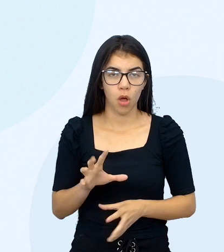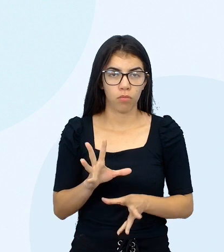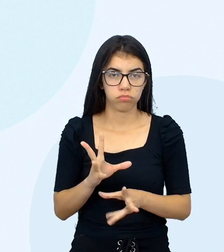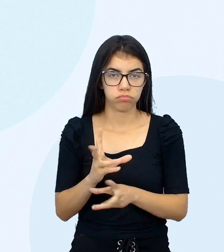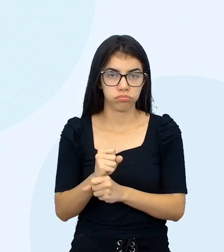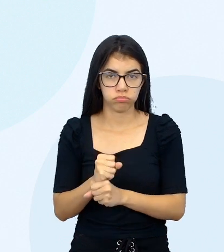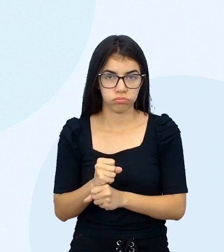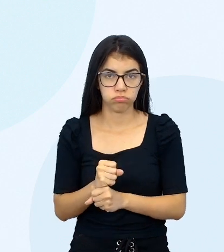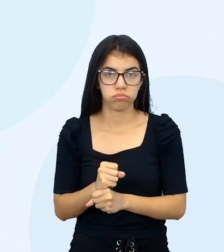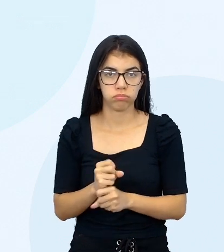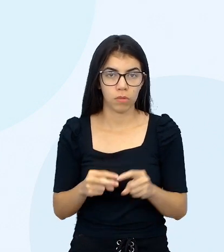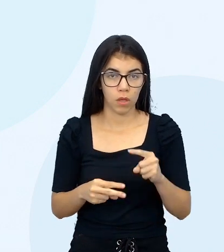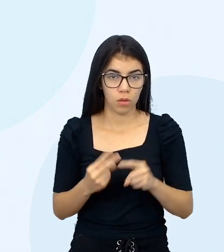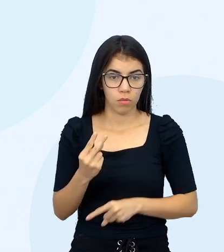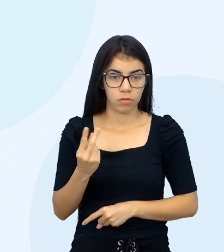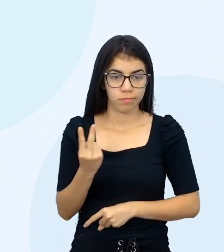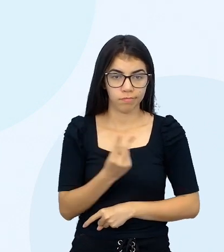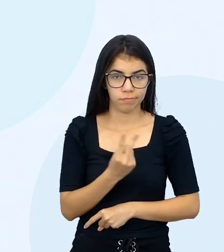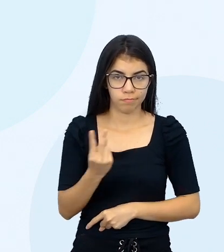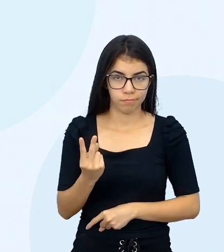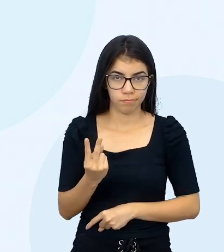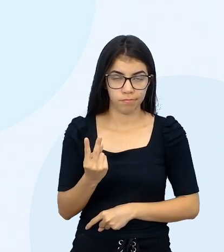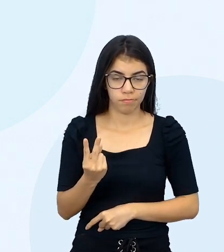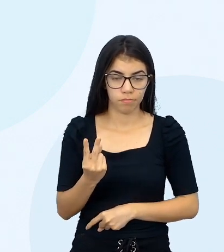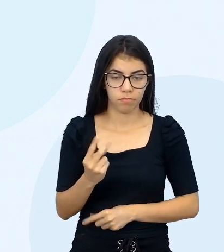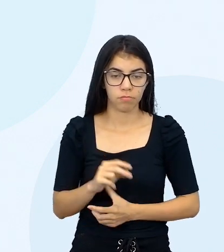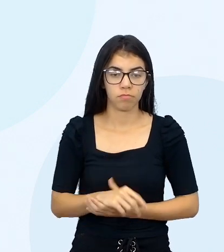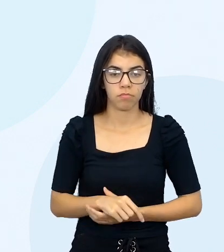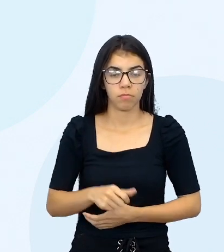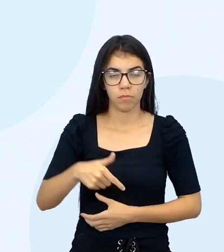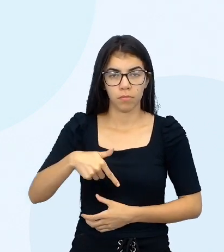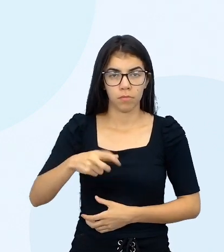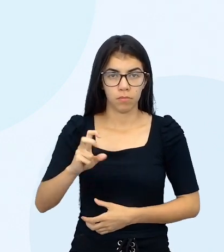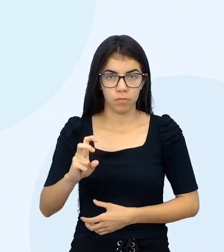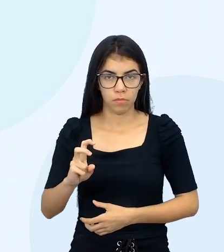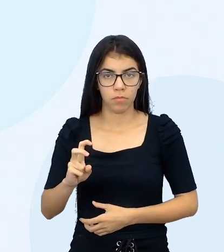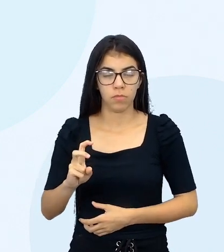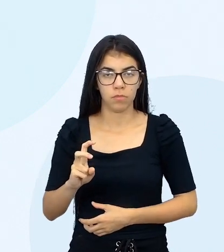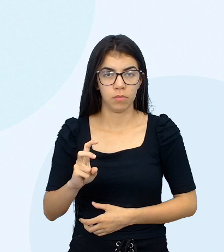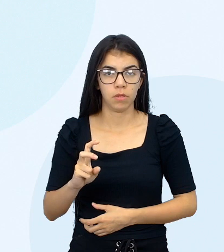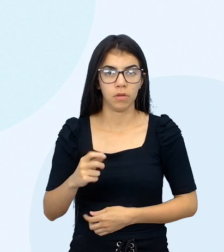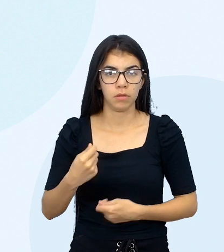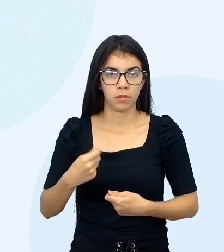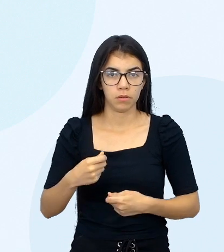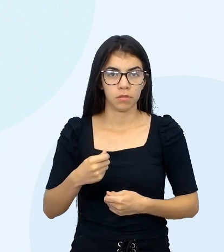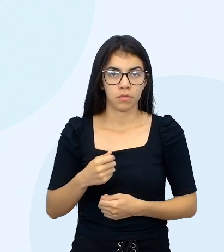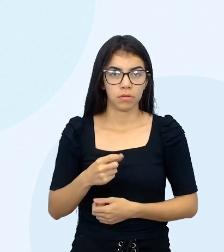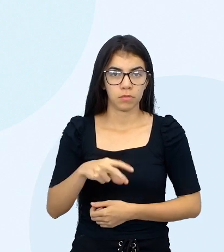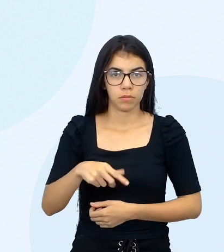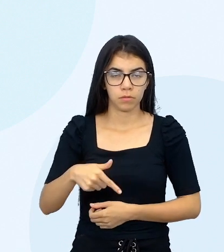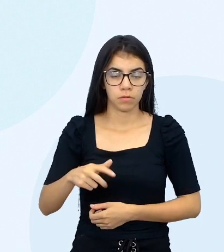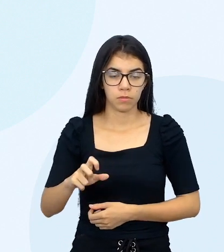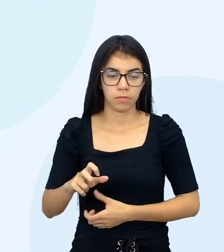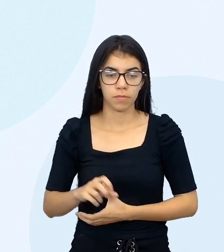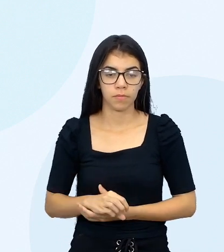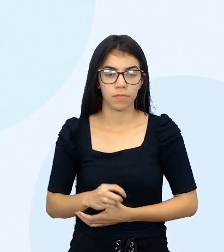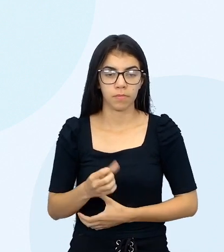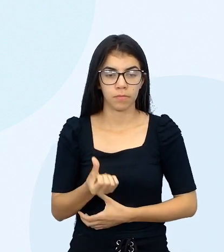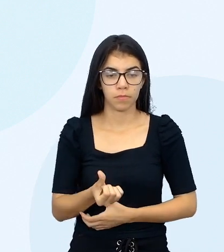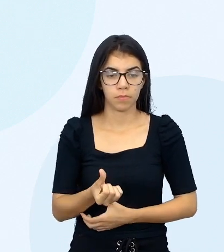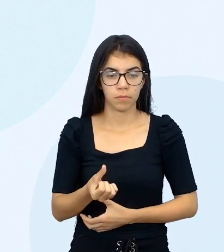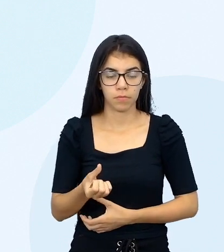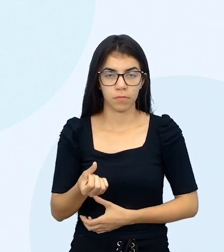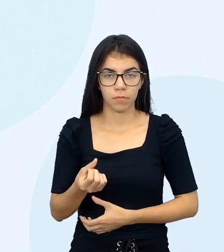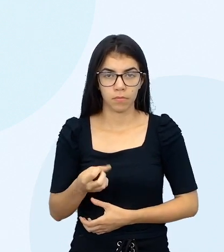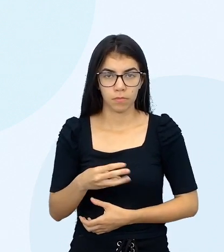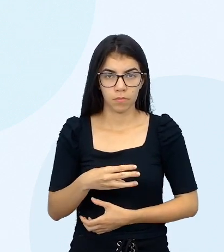né? Isso, umas 2 Ah. dívidas. Então vai dar menos 75 negativo. 75. Então devo 75. Ok. E 36 com 38.